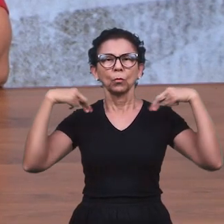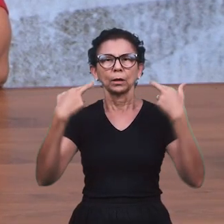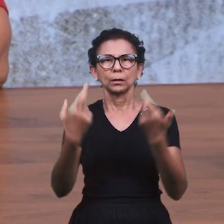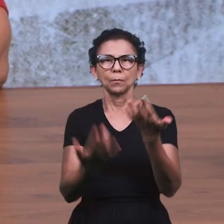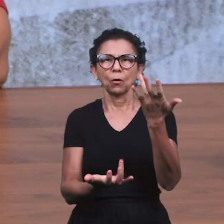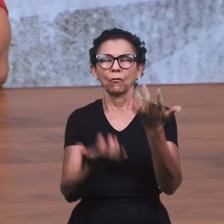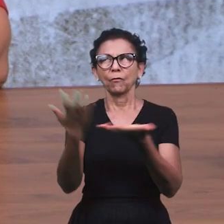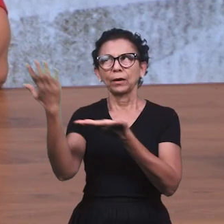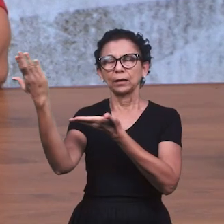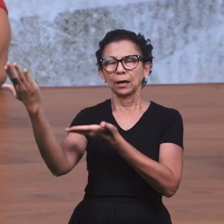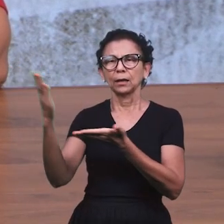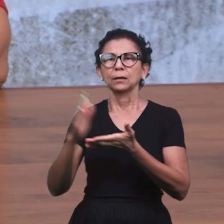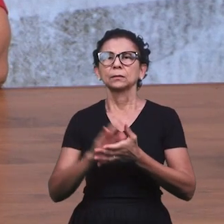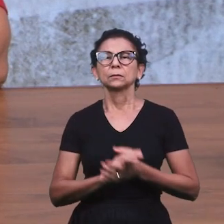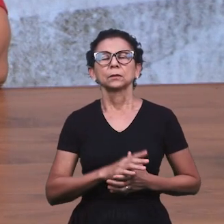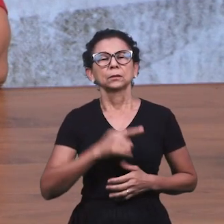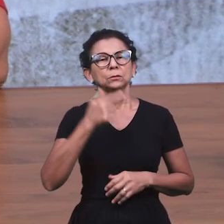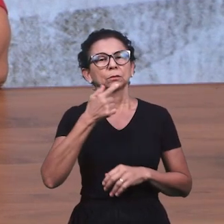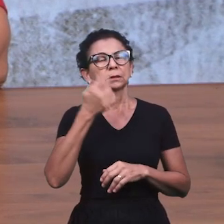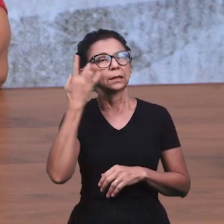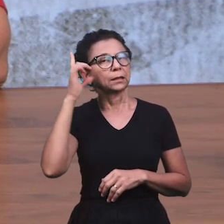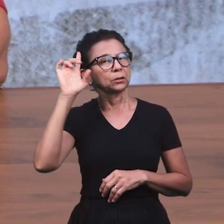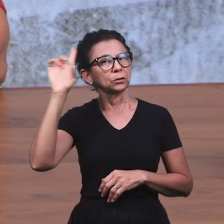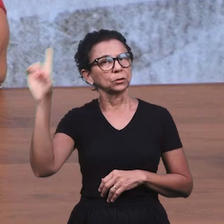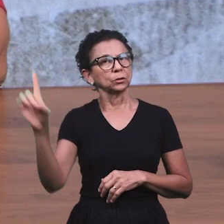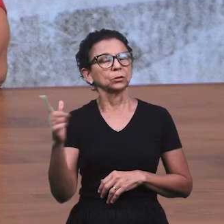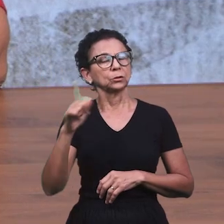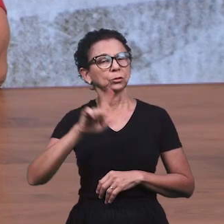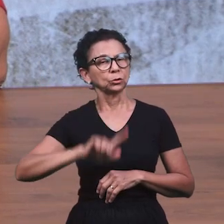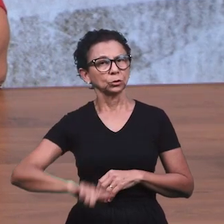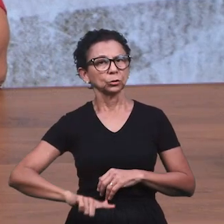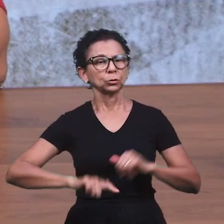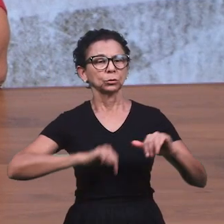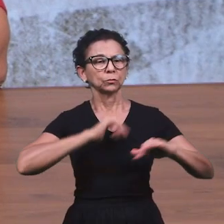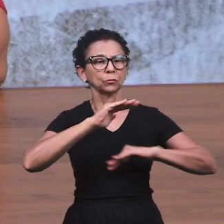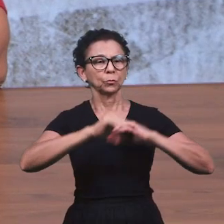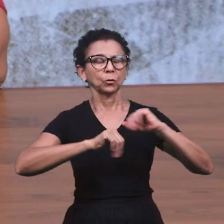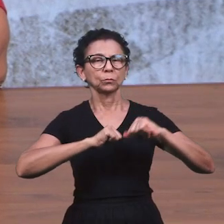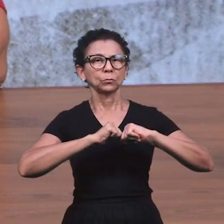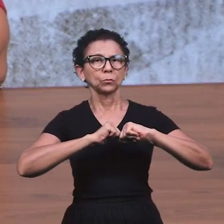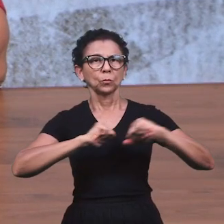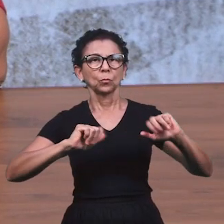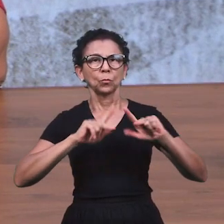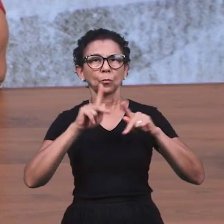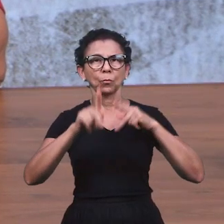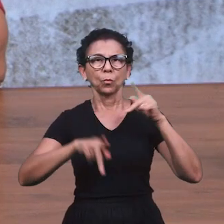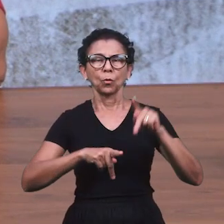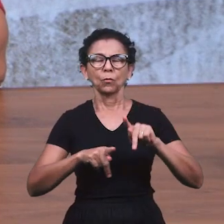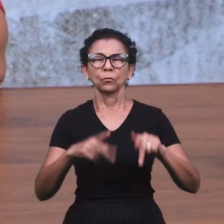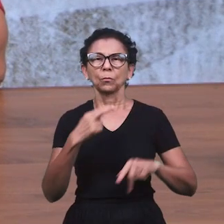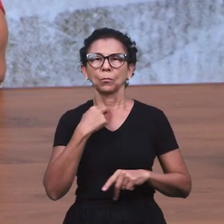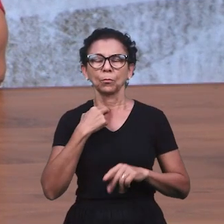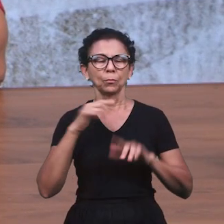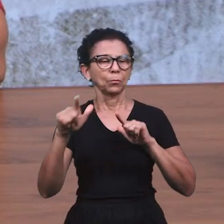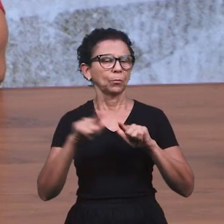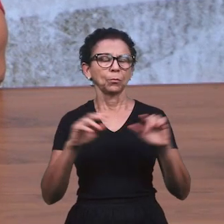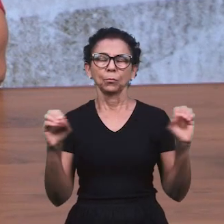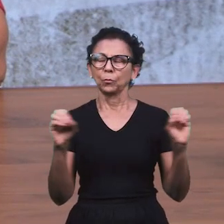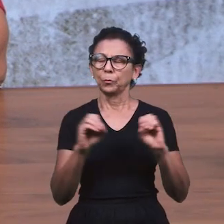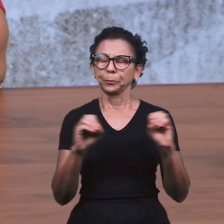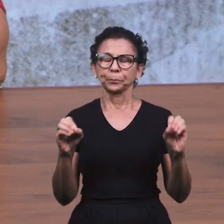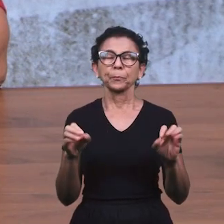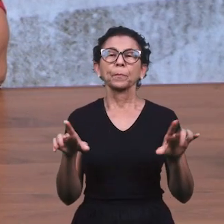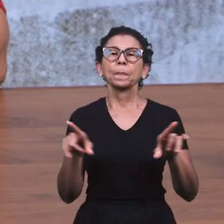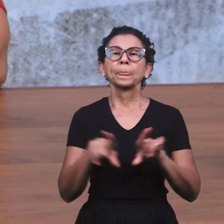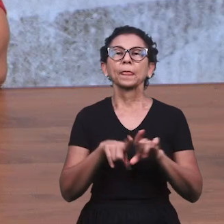Ao 7º dia haverá santa convocação, nenhuma obra servil fareis. E